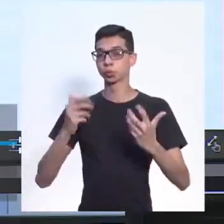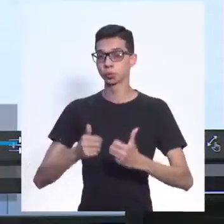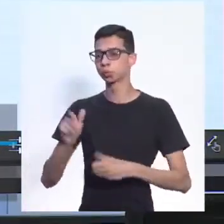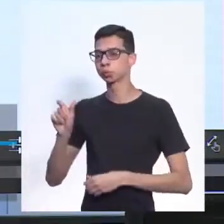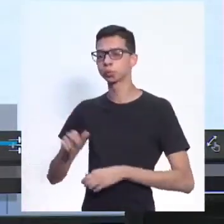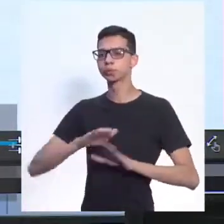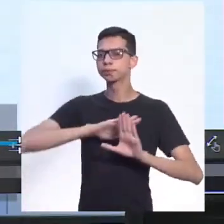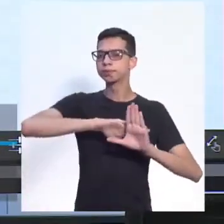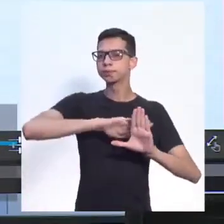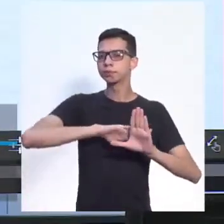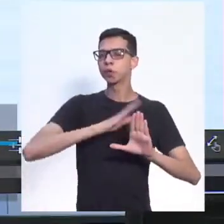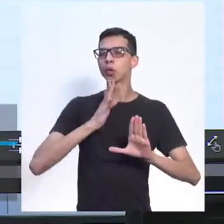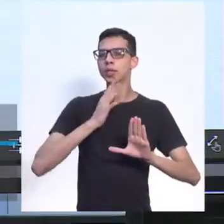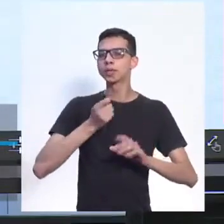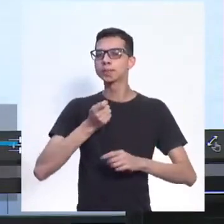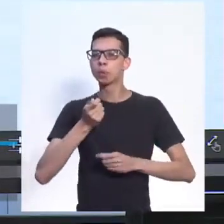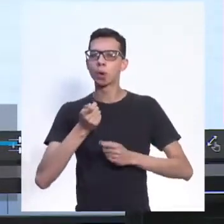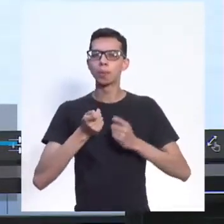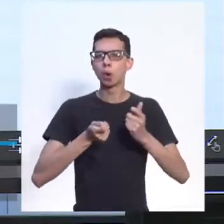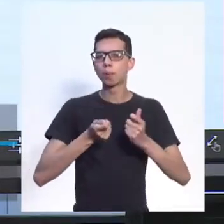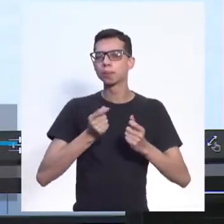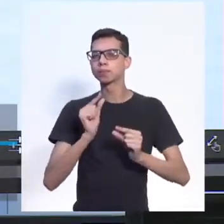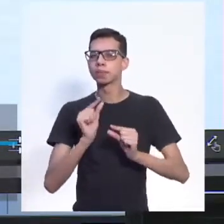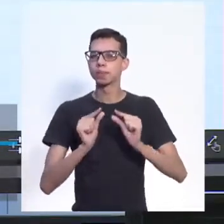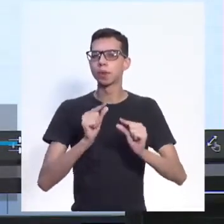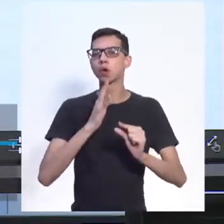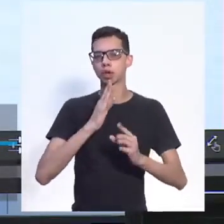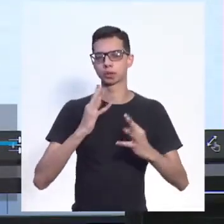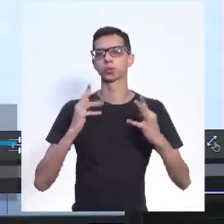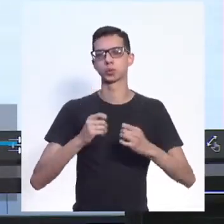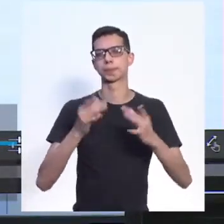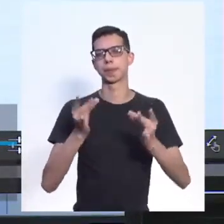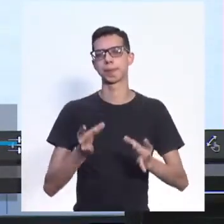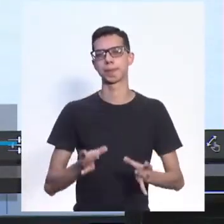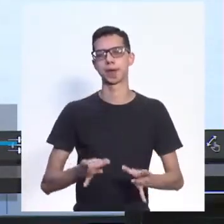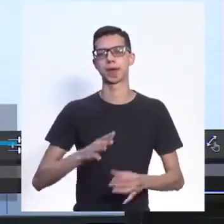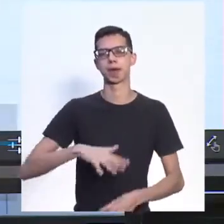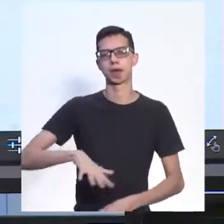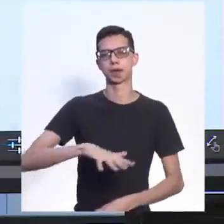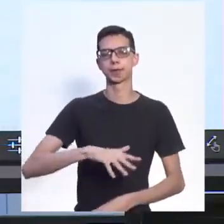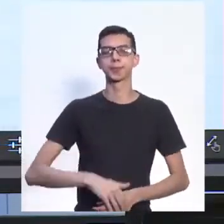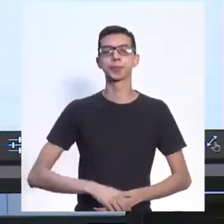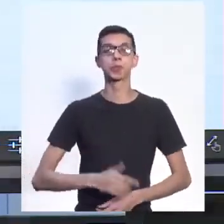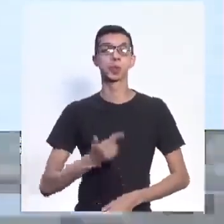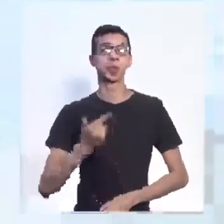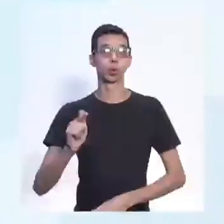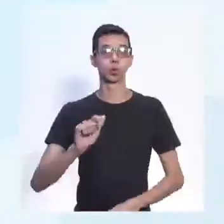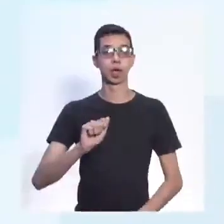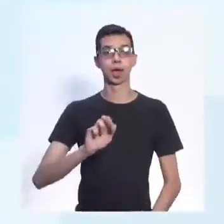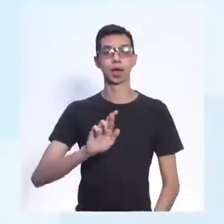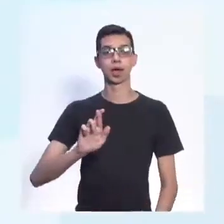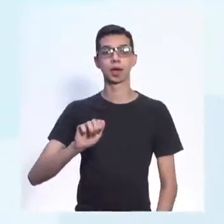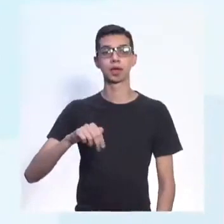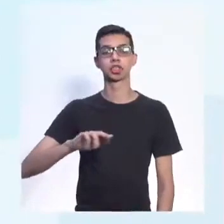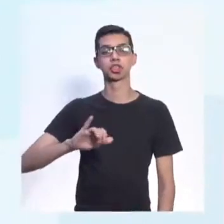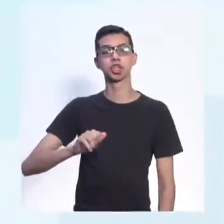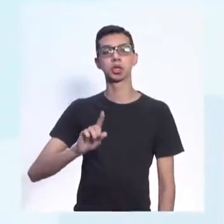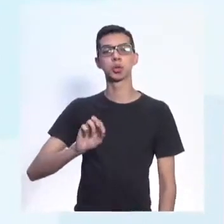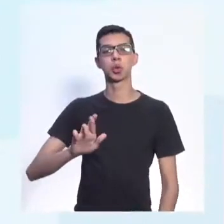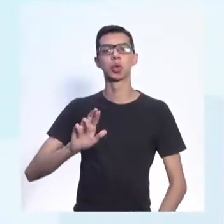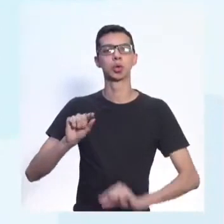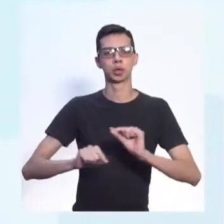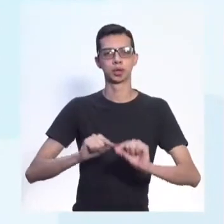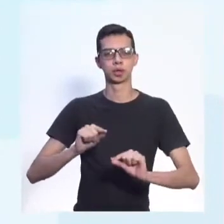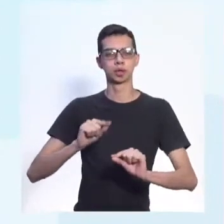dessas áreas. Tá? Ele está ali como suporte mesmo. O arranjador, ele assina a coautoria de uma composição, sendo responsável pelos